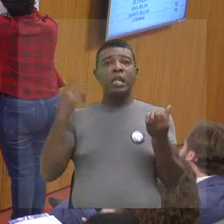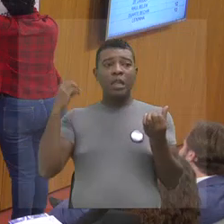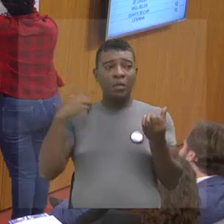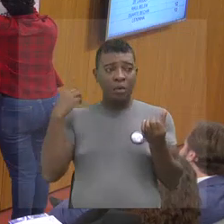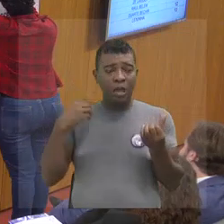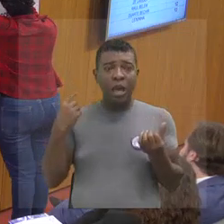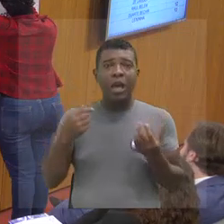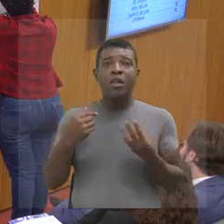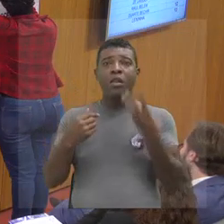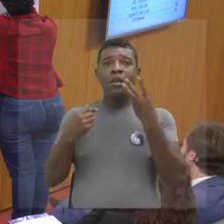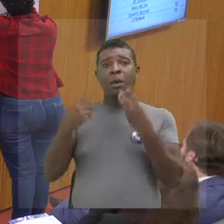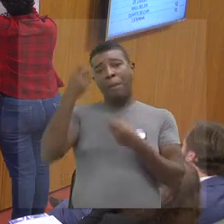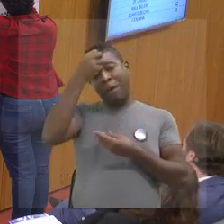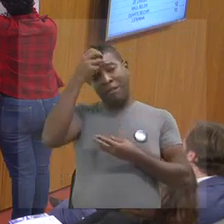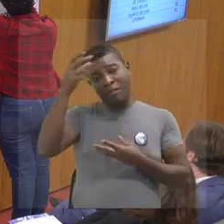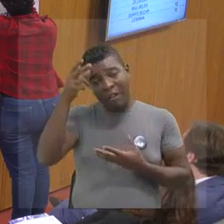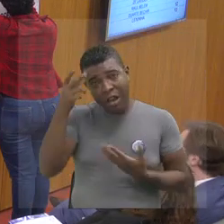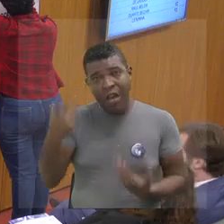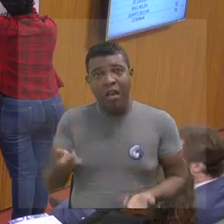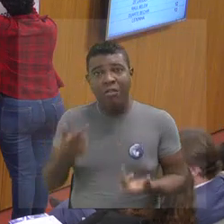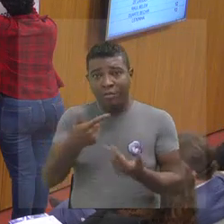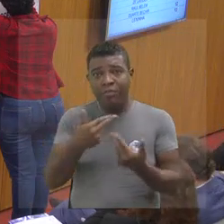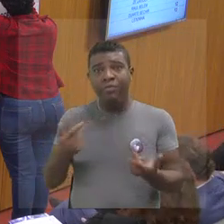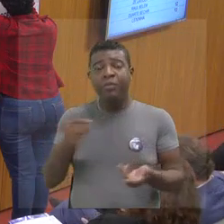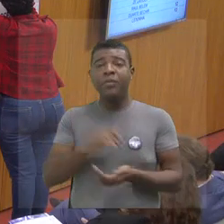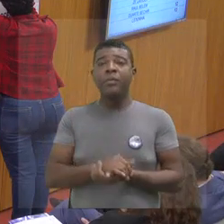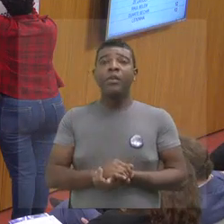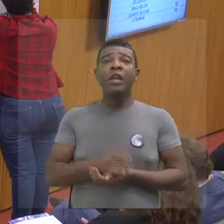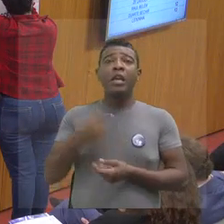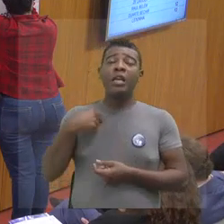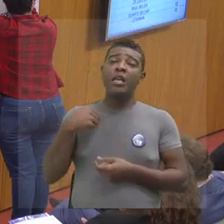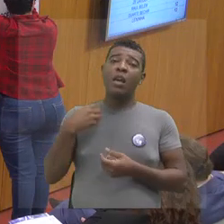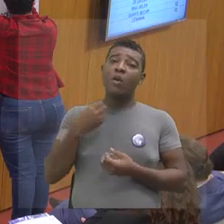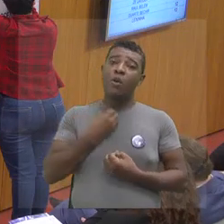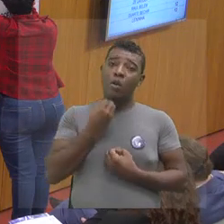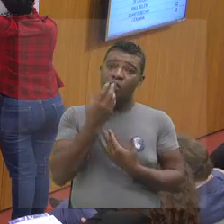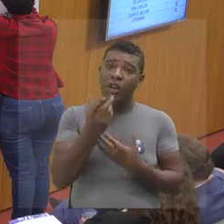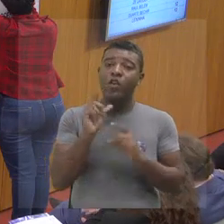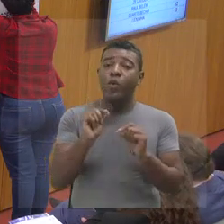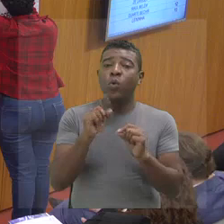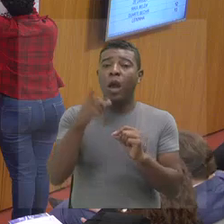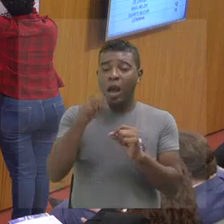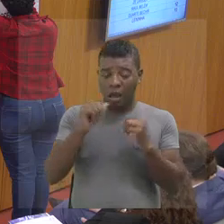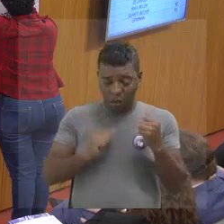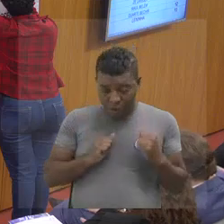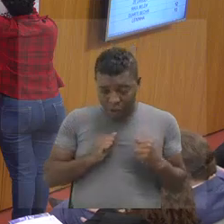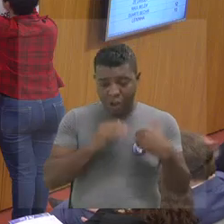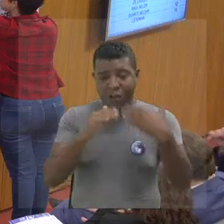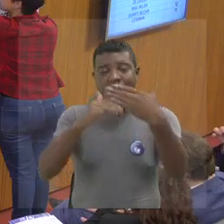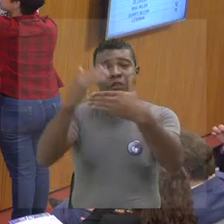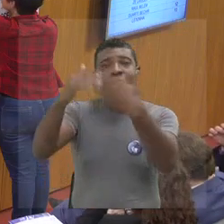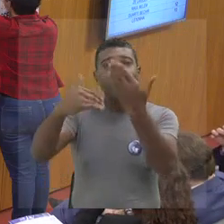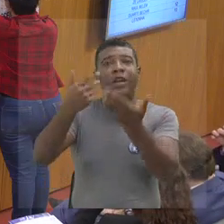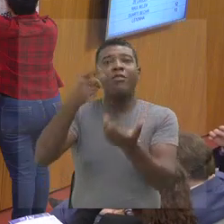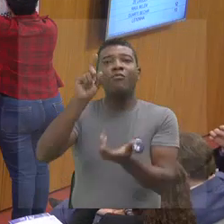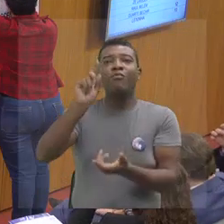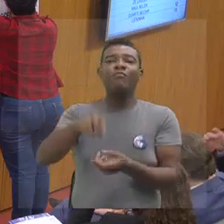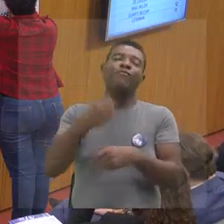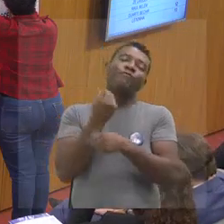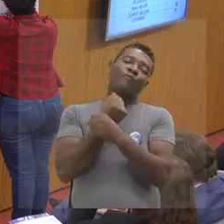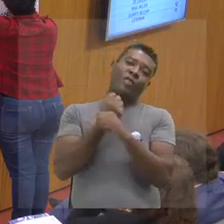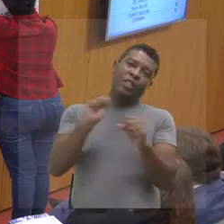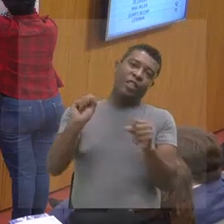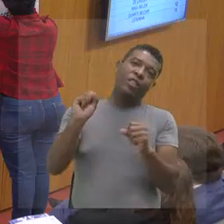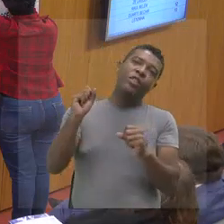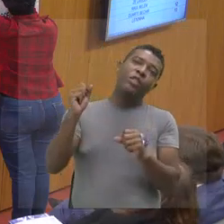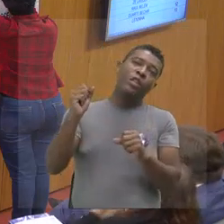bem secretaria do moçada dá para variar bem e eu confesso que a evolução ela é muito grande não